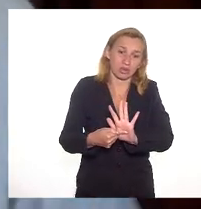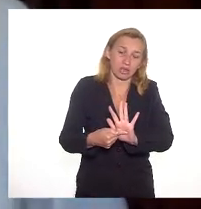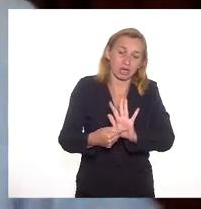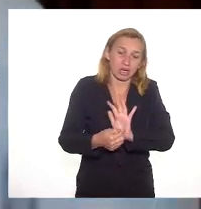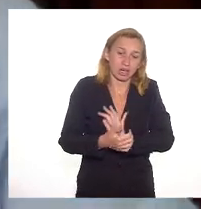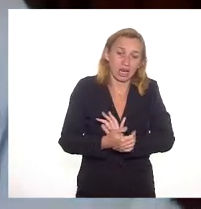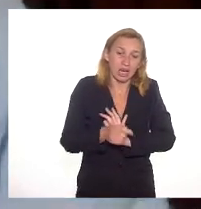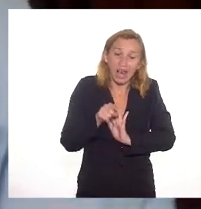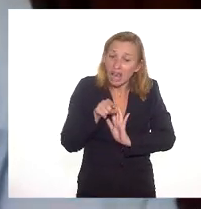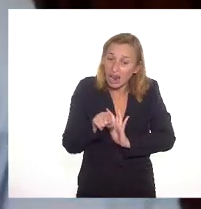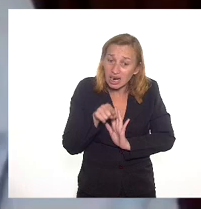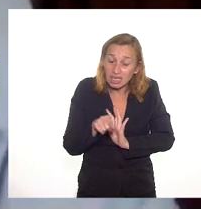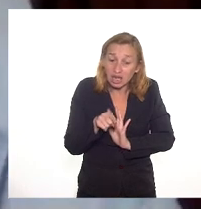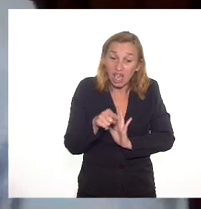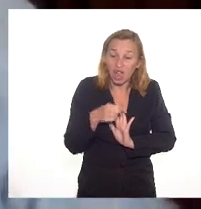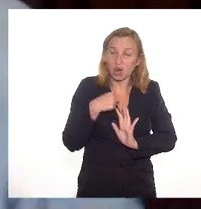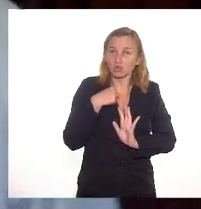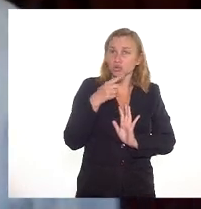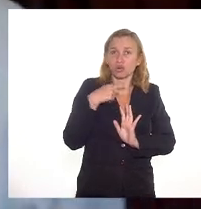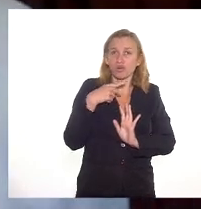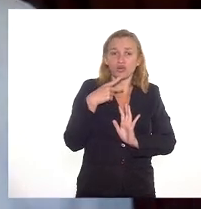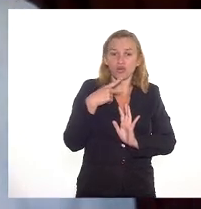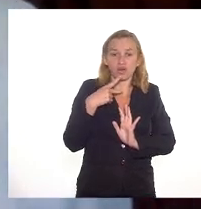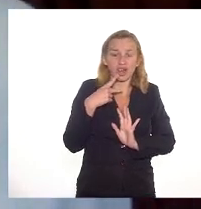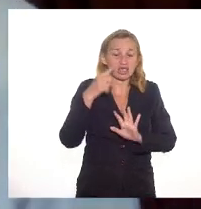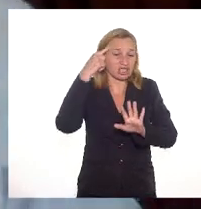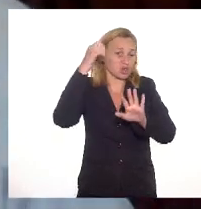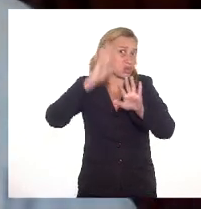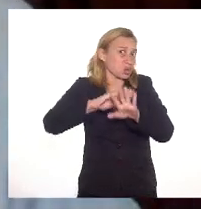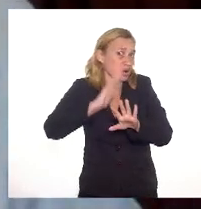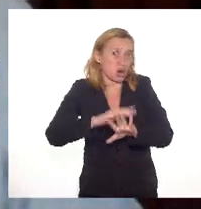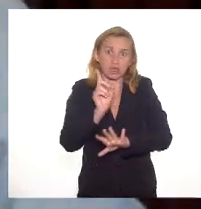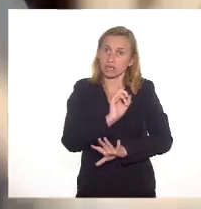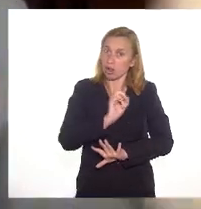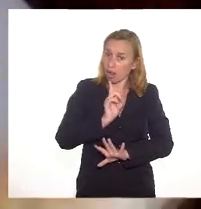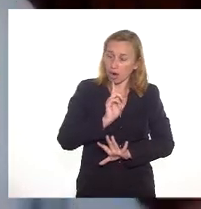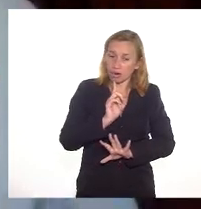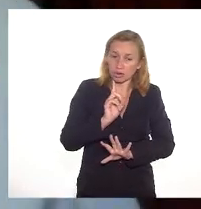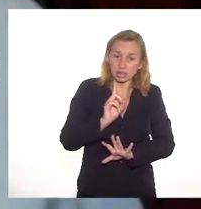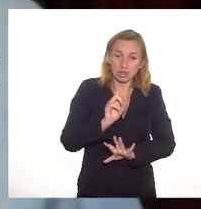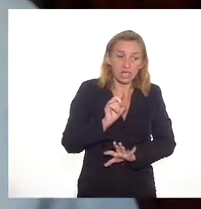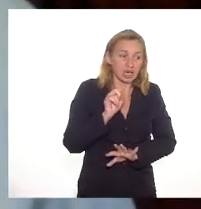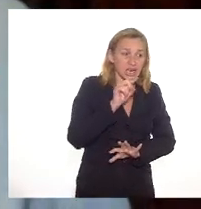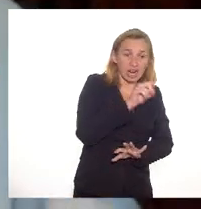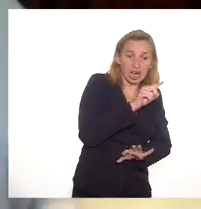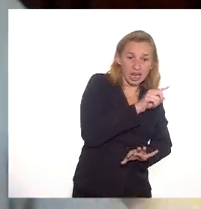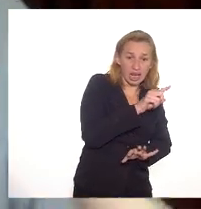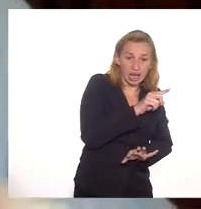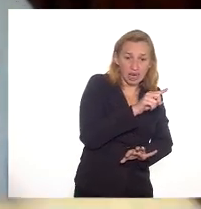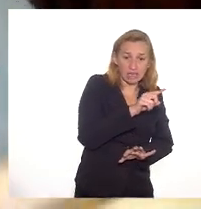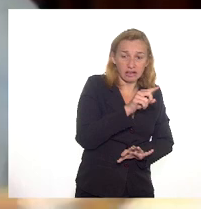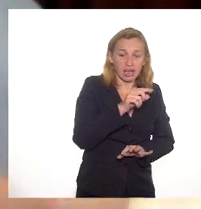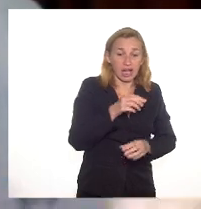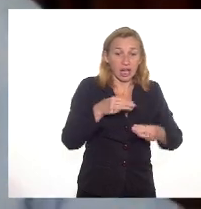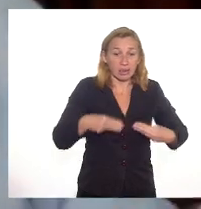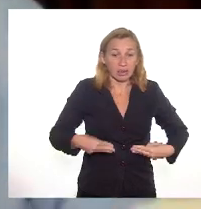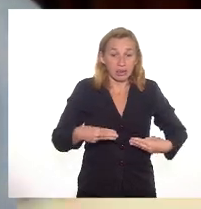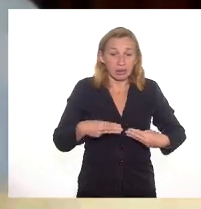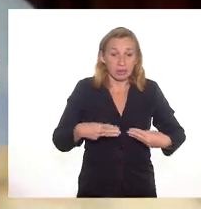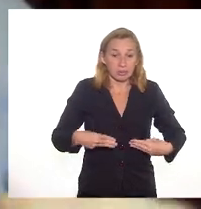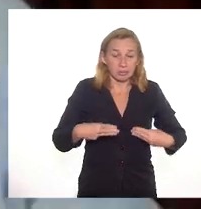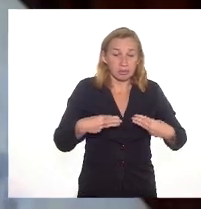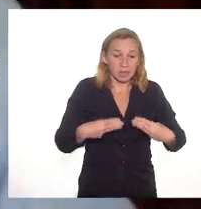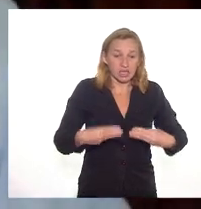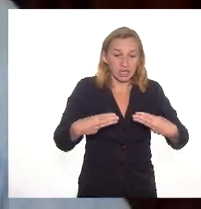os dados trazidos. Ali eu não estou aqui fazendo questões ideológicas, por favor. Lá estava a ministra Damares,